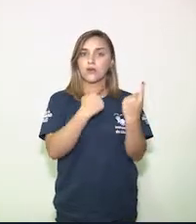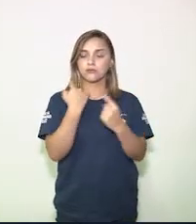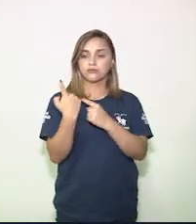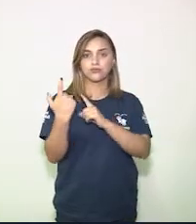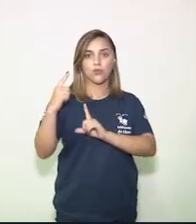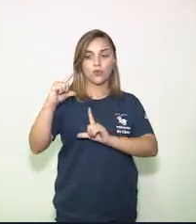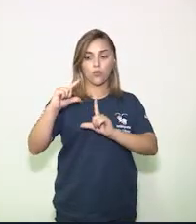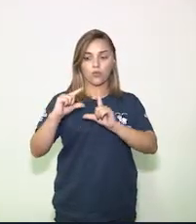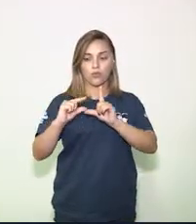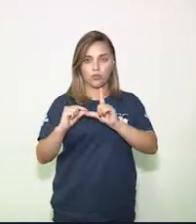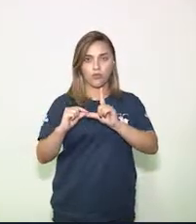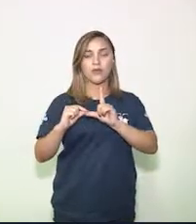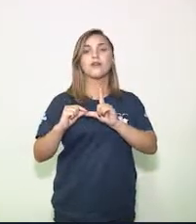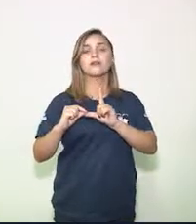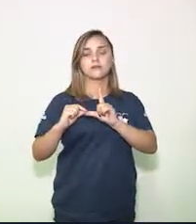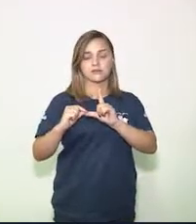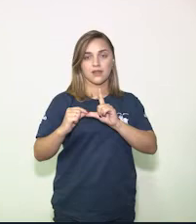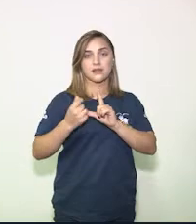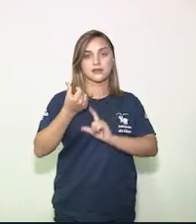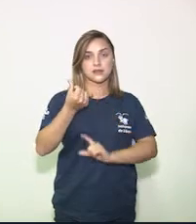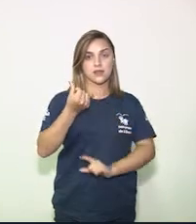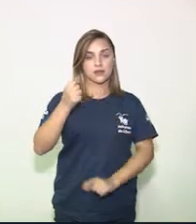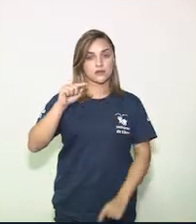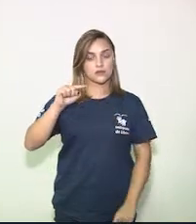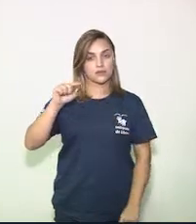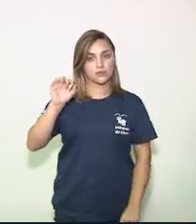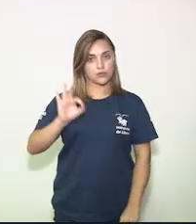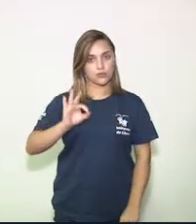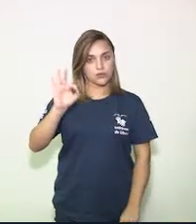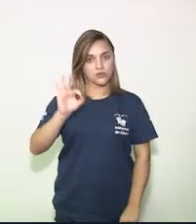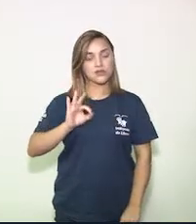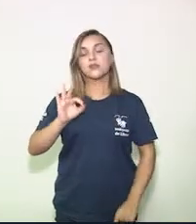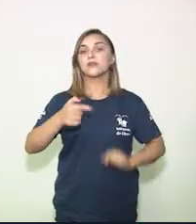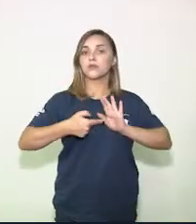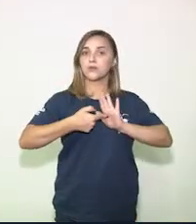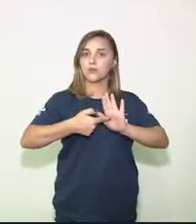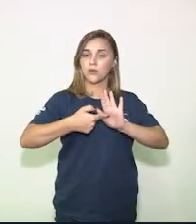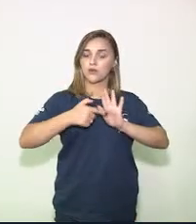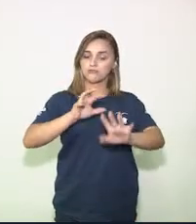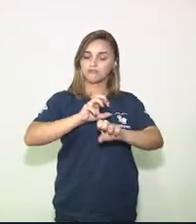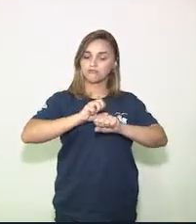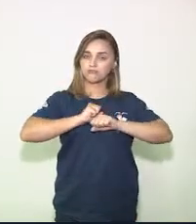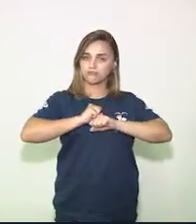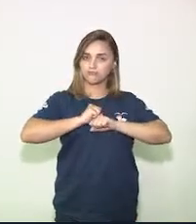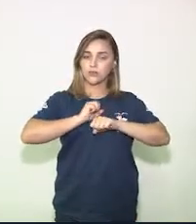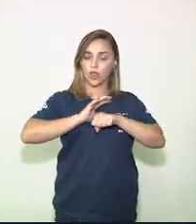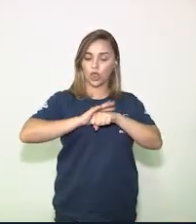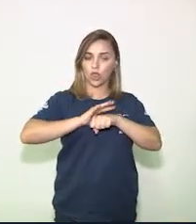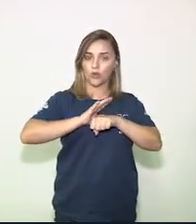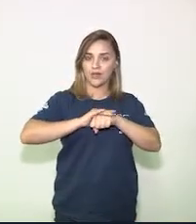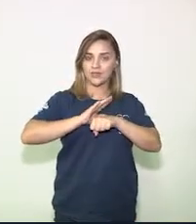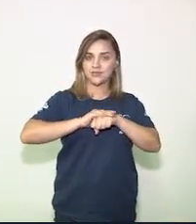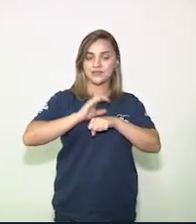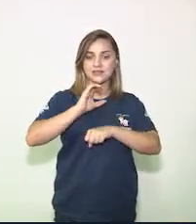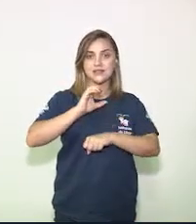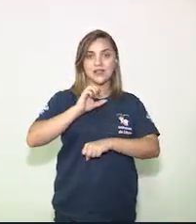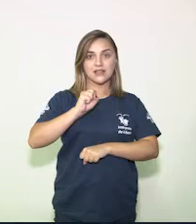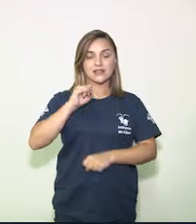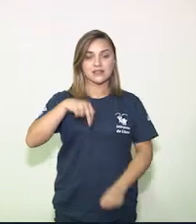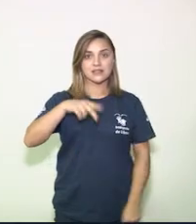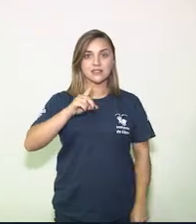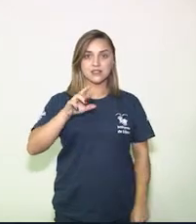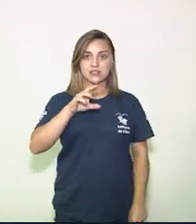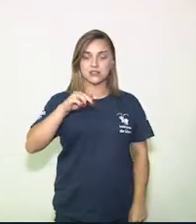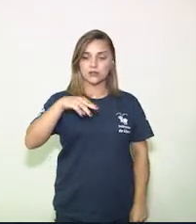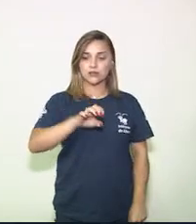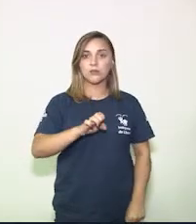Covid era menor que 0,5%, essa síndrome vinha se apresentando e ela trazia uma nova